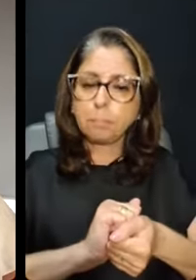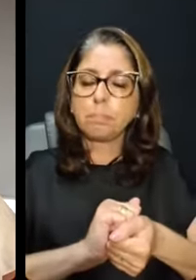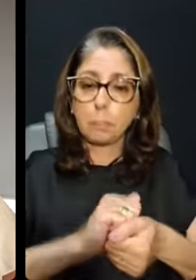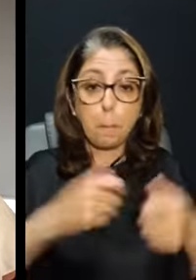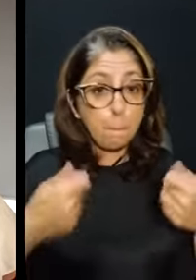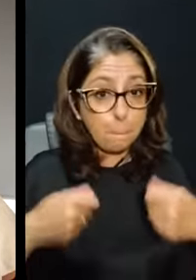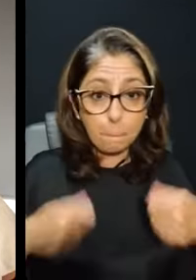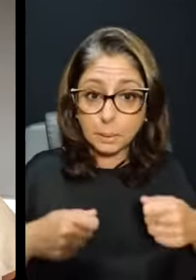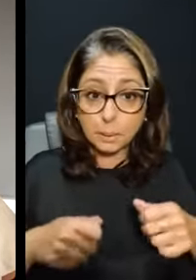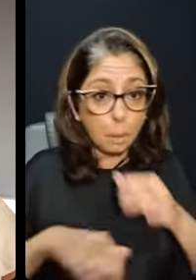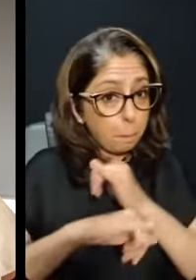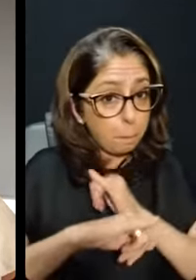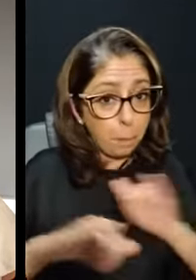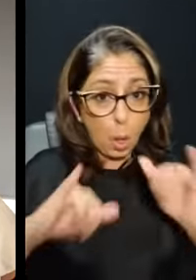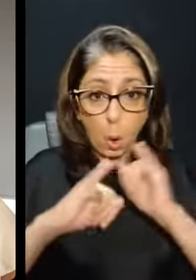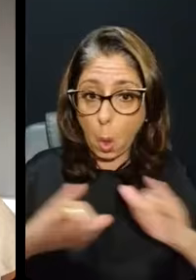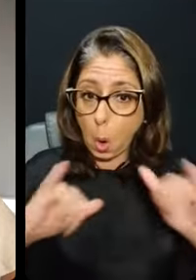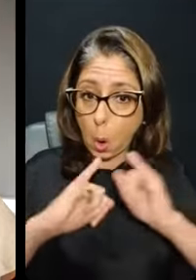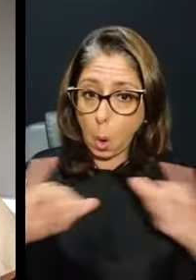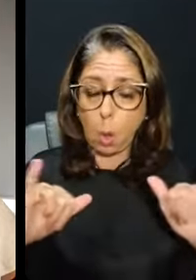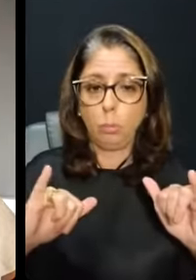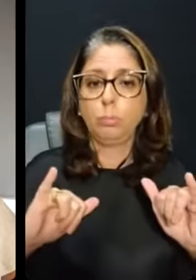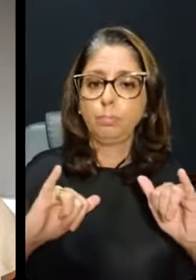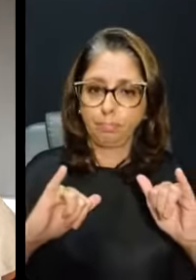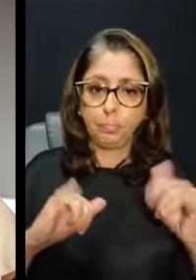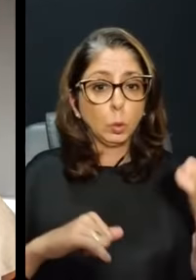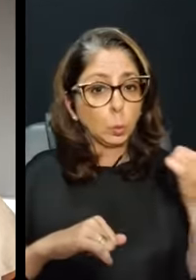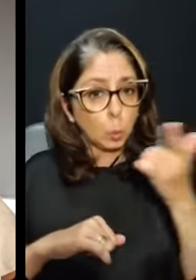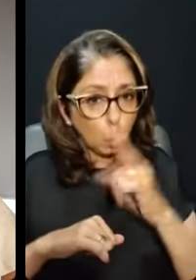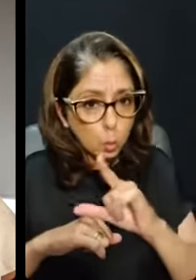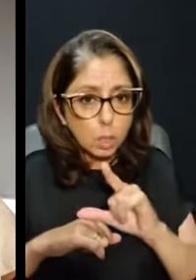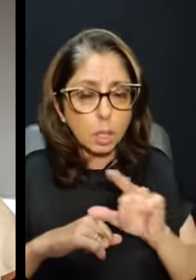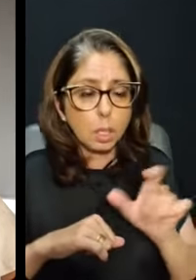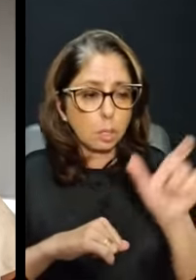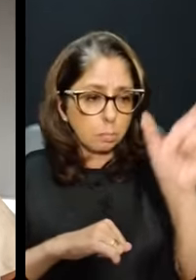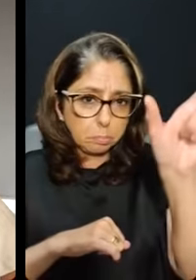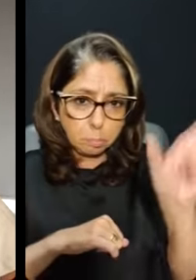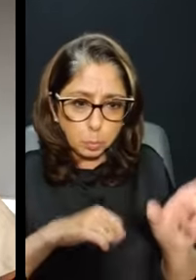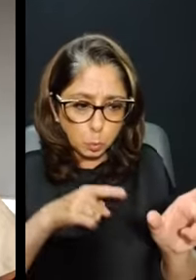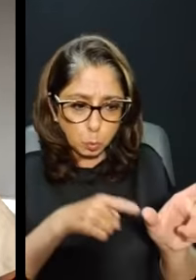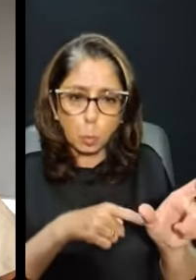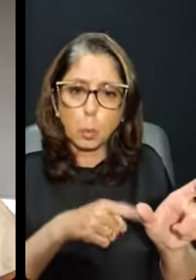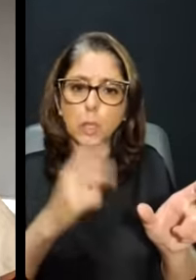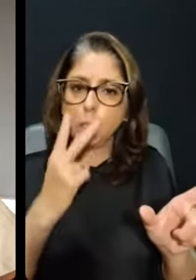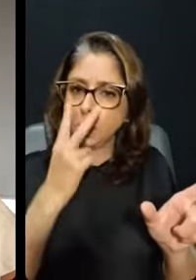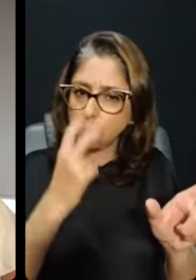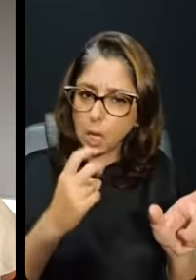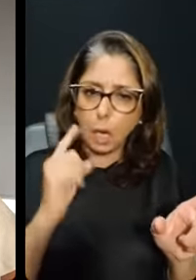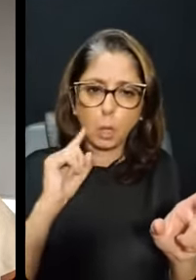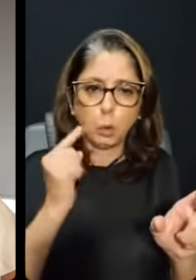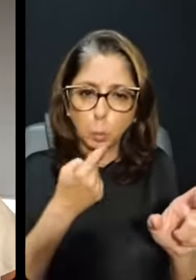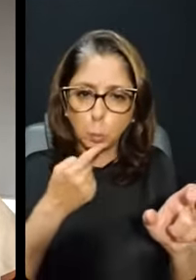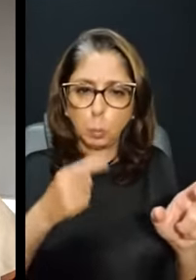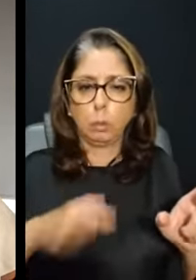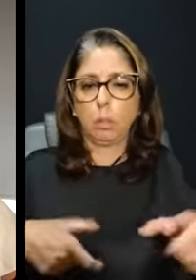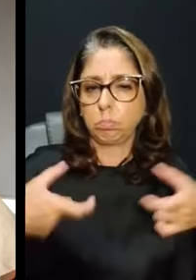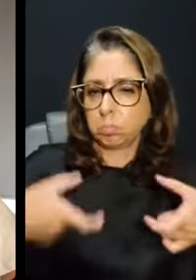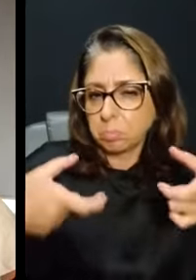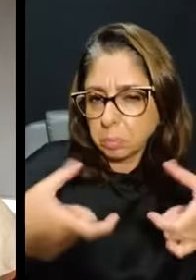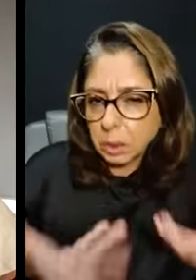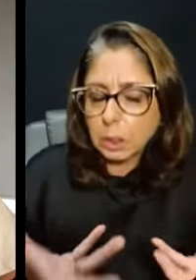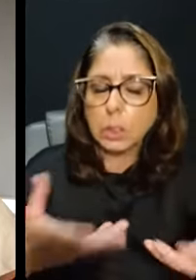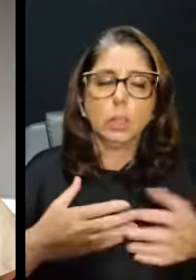para poder chegar a esse público, né, e para poder fazer com que esse público interaja. E a gente consiga